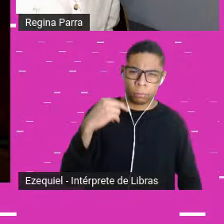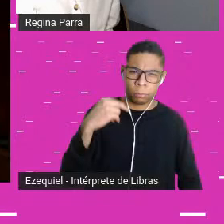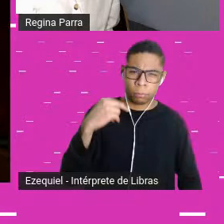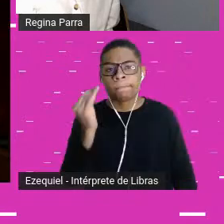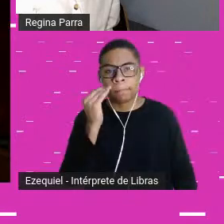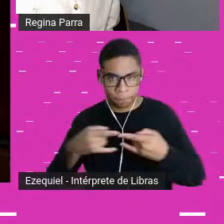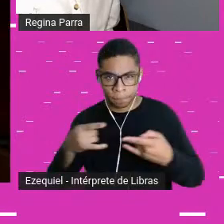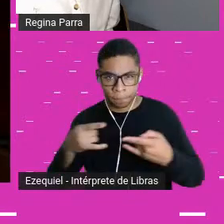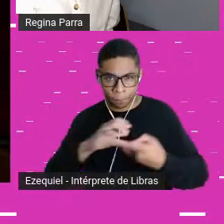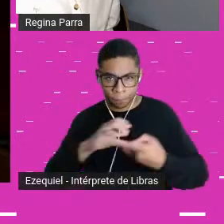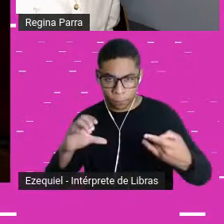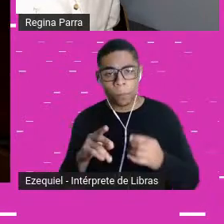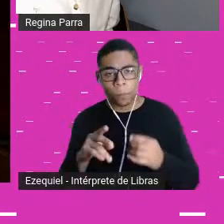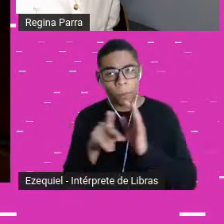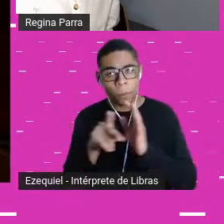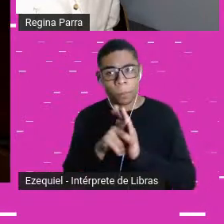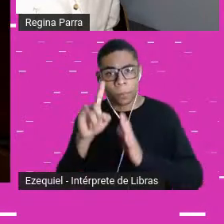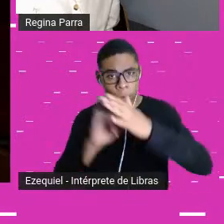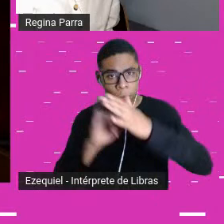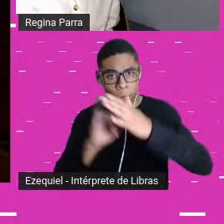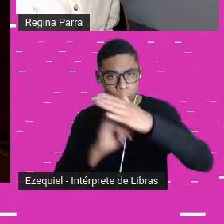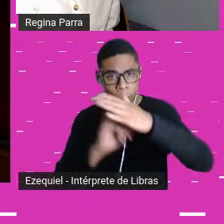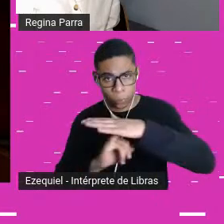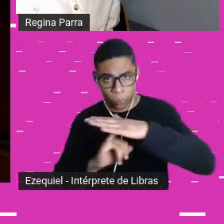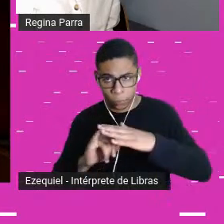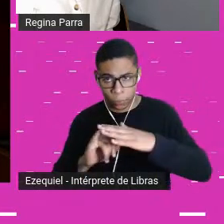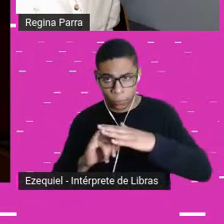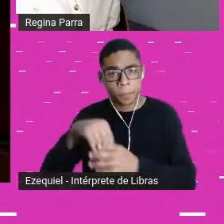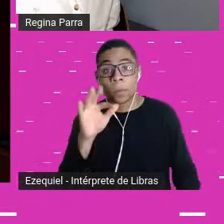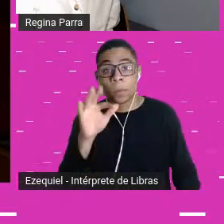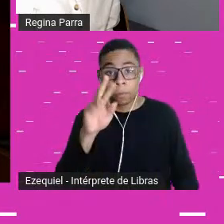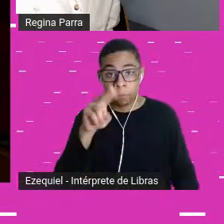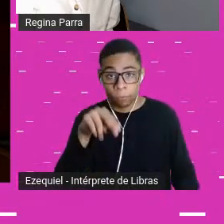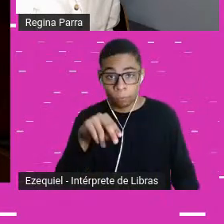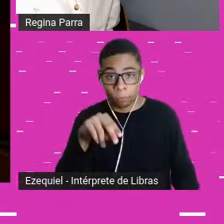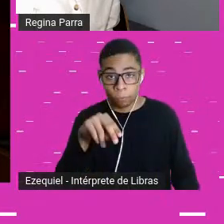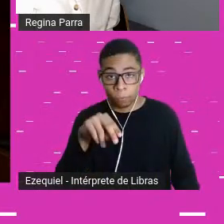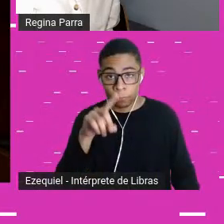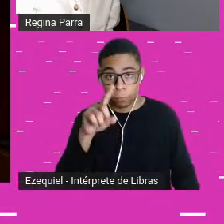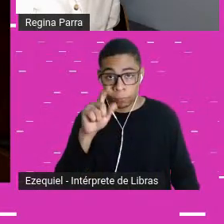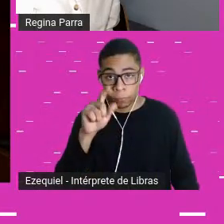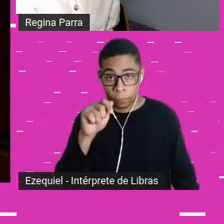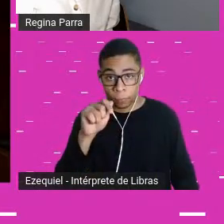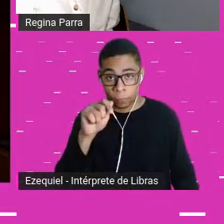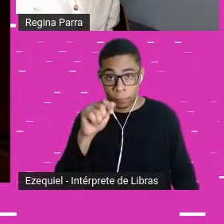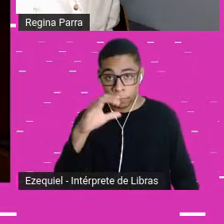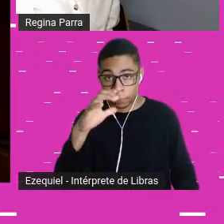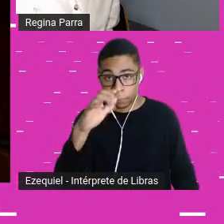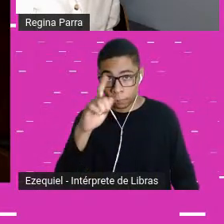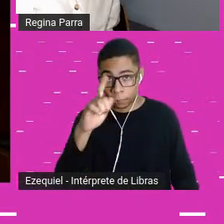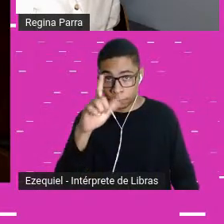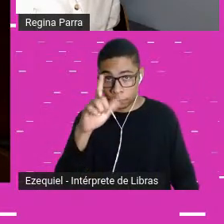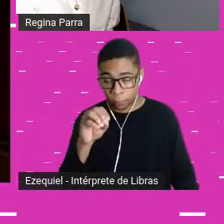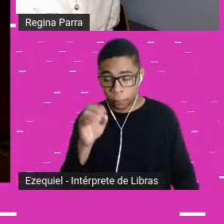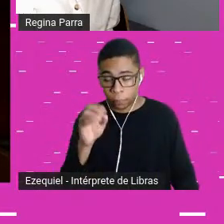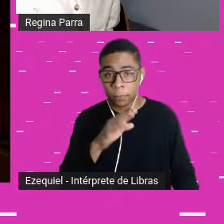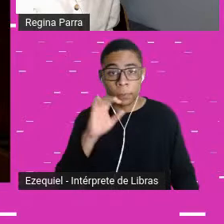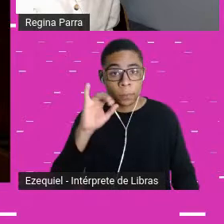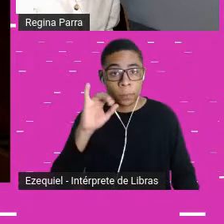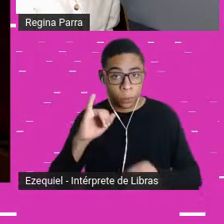Japão, para que eu tivesse passe livre do acervo de livros da Fundação